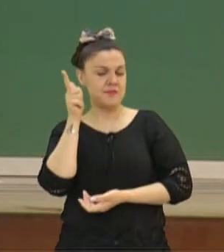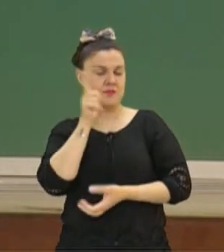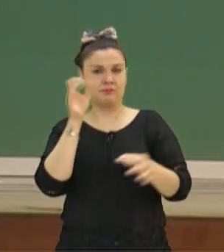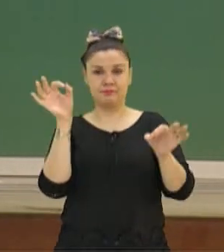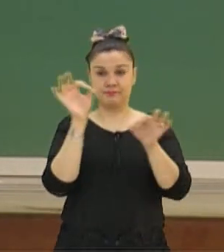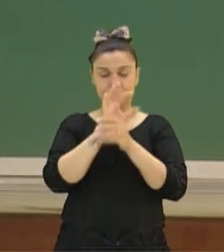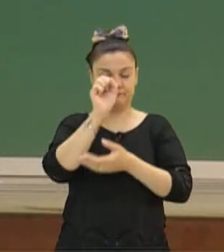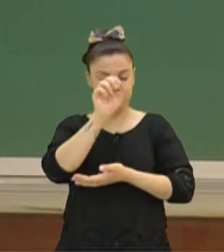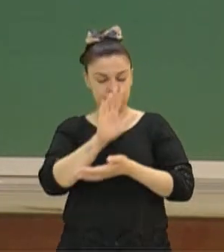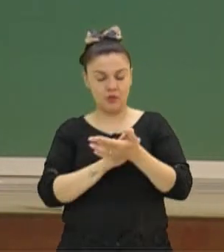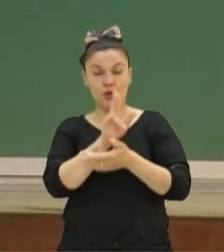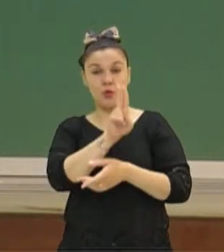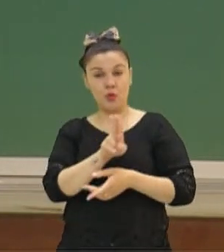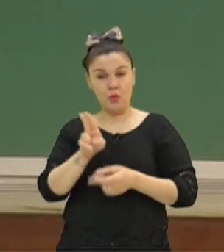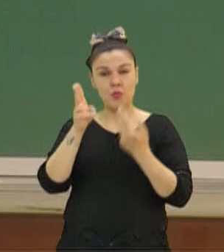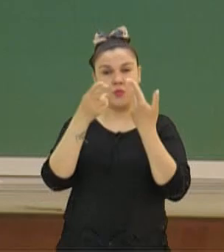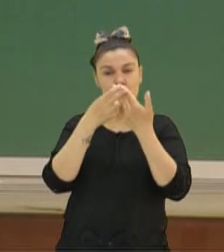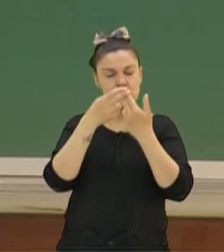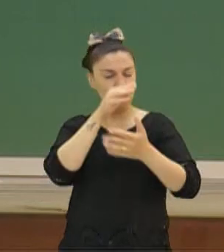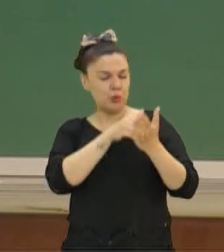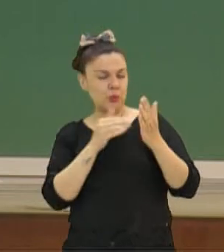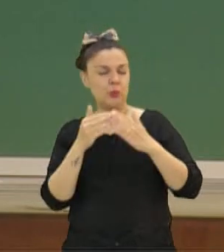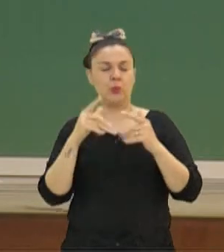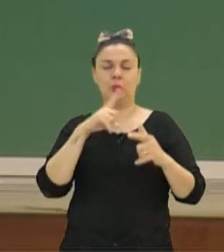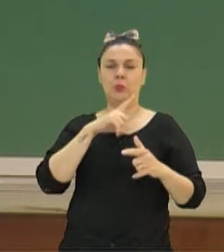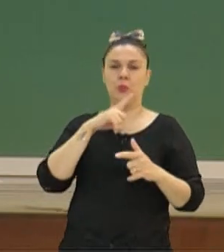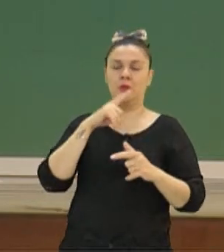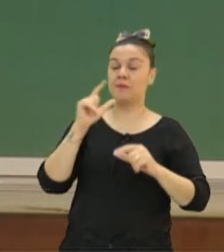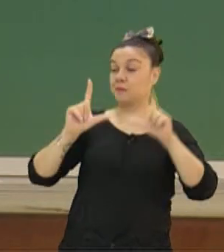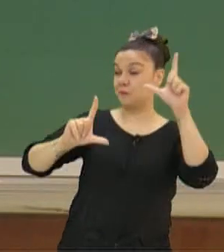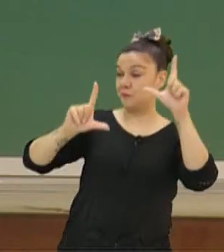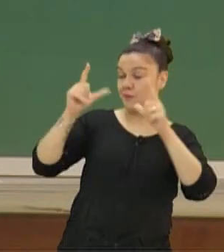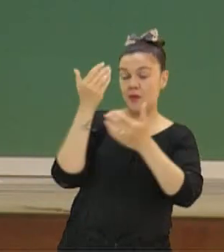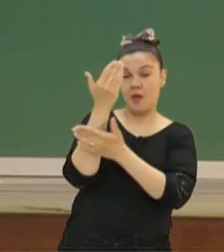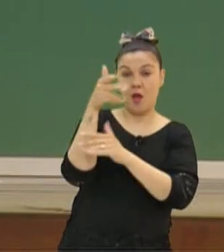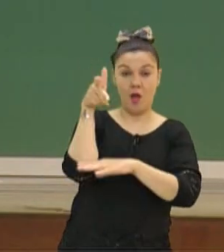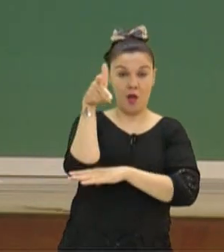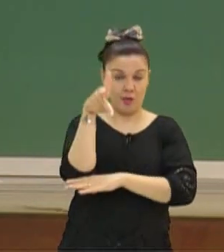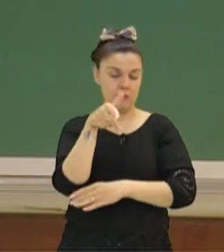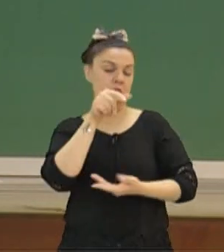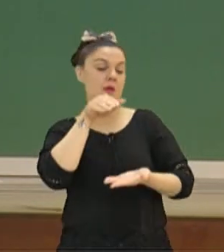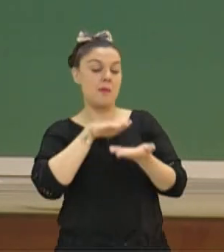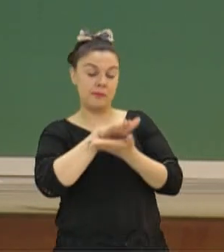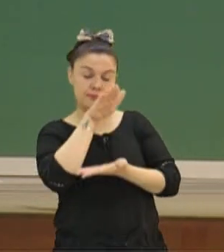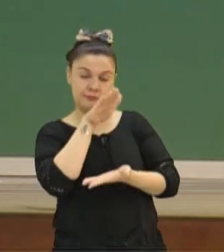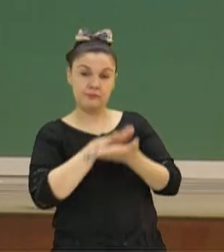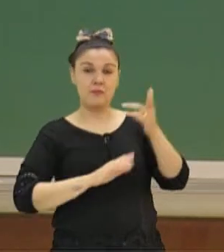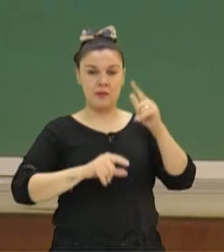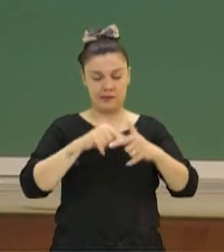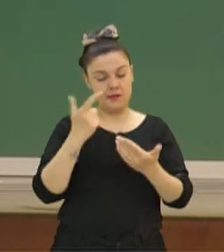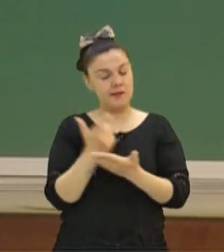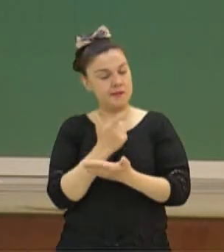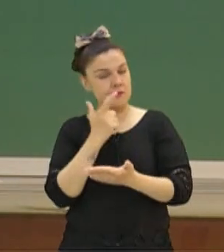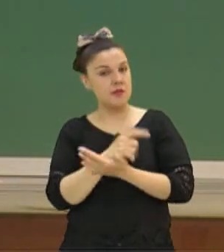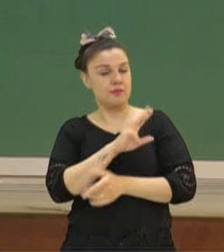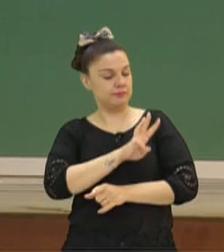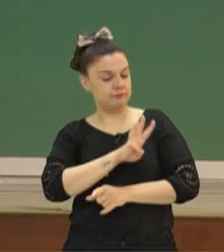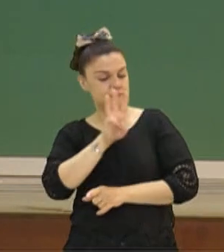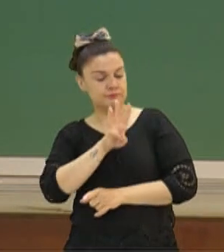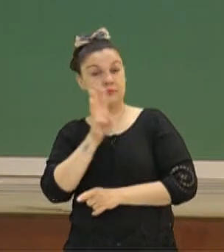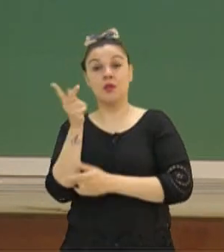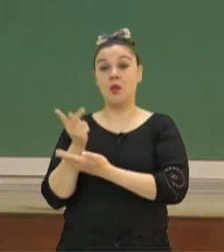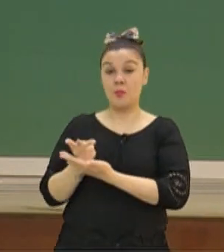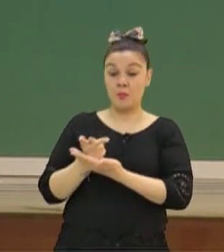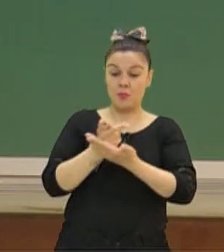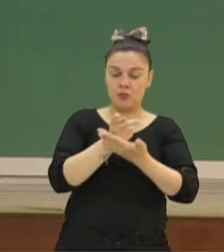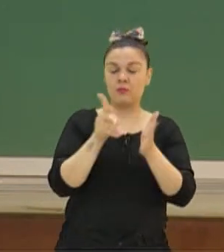realizar tudo isso, utilize todos os meios que você tem: as videoaulas, os materiais impressos, os livros, os sites.